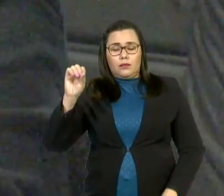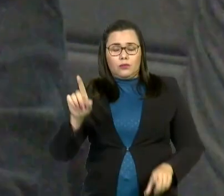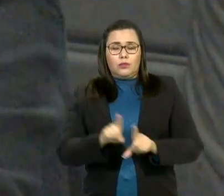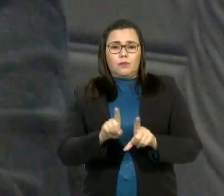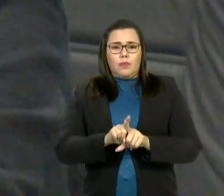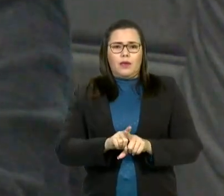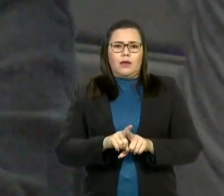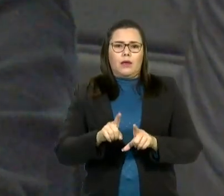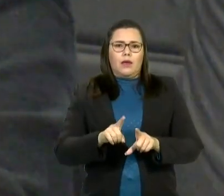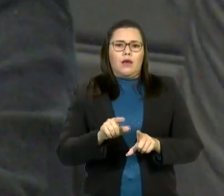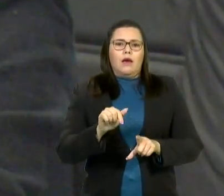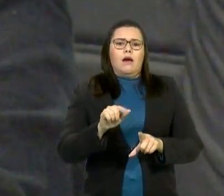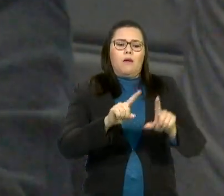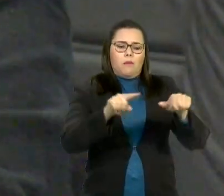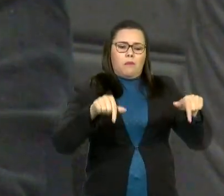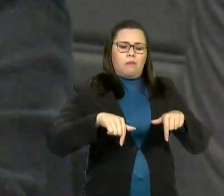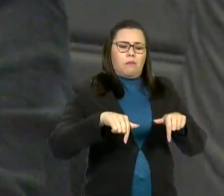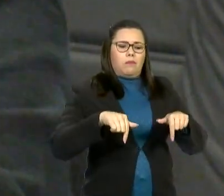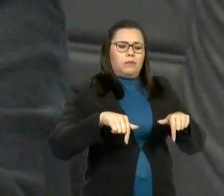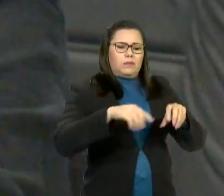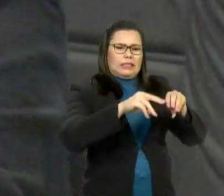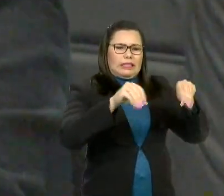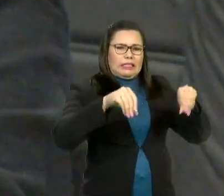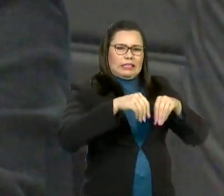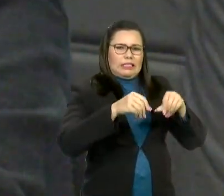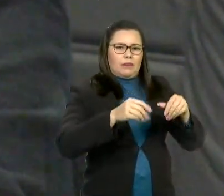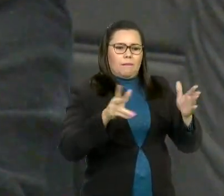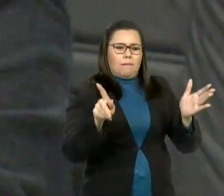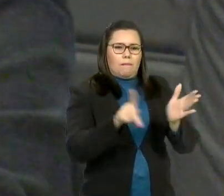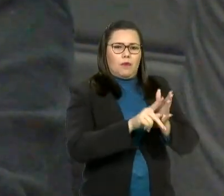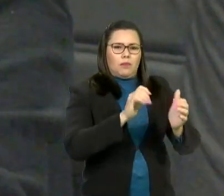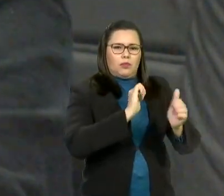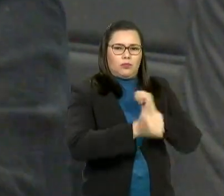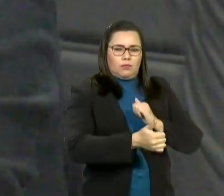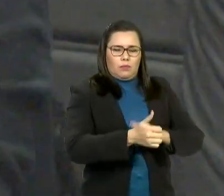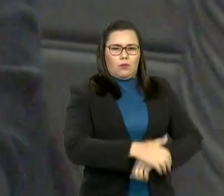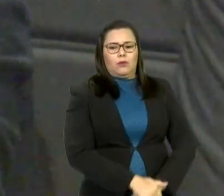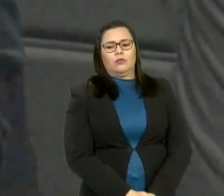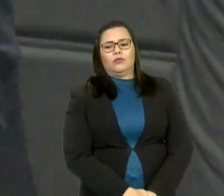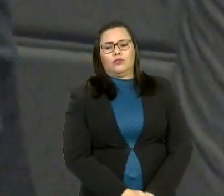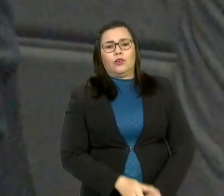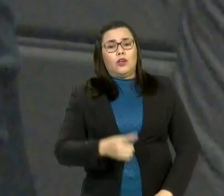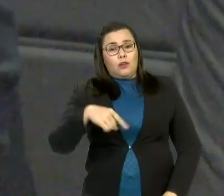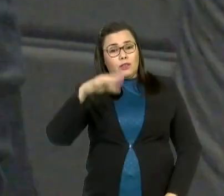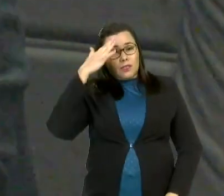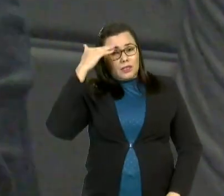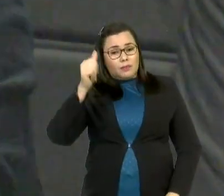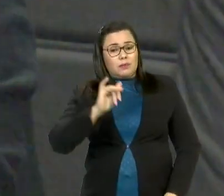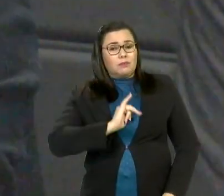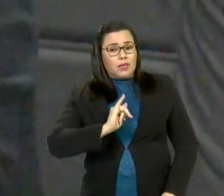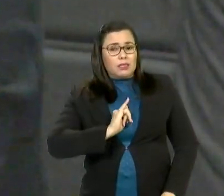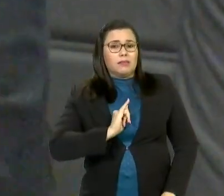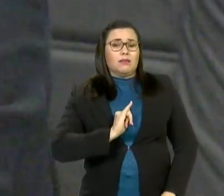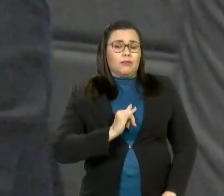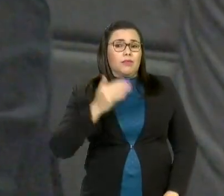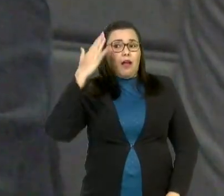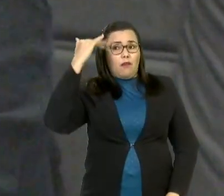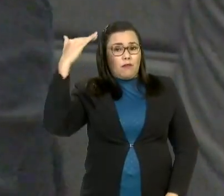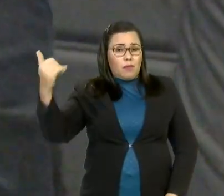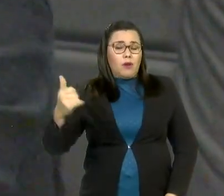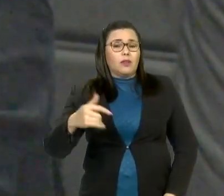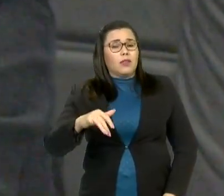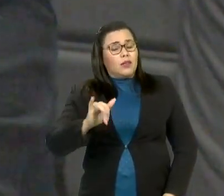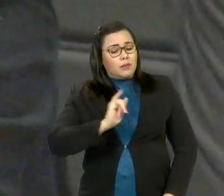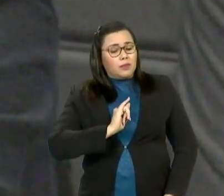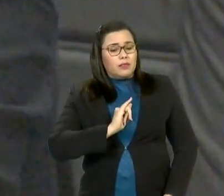Educação Municipal de Imperatriz, ela é sim referência aqui no nosso estado. Recentemente,